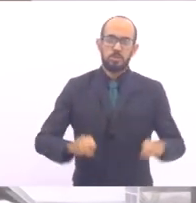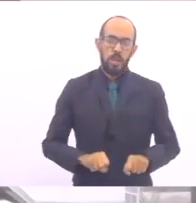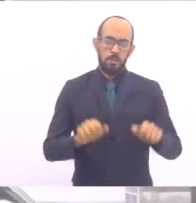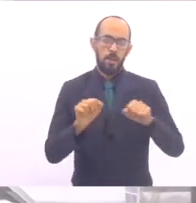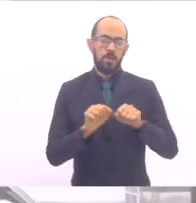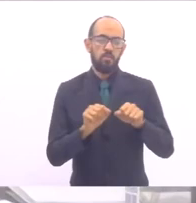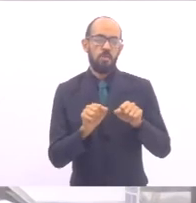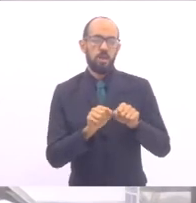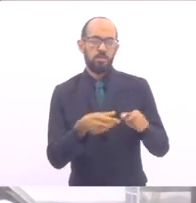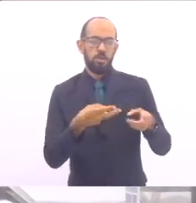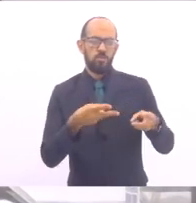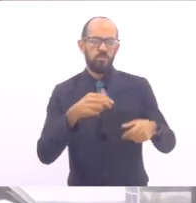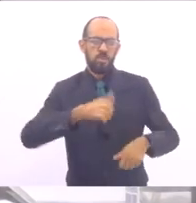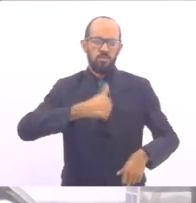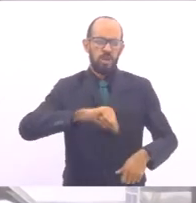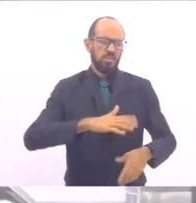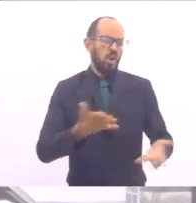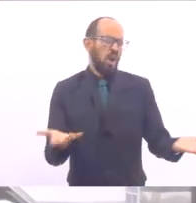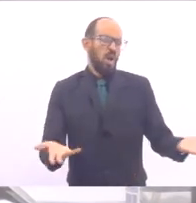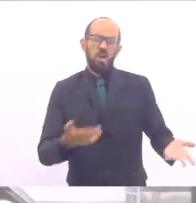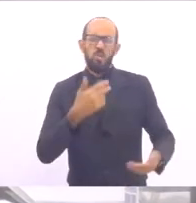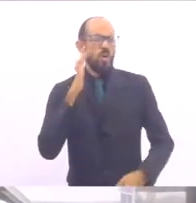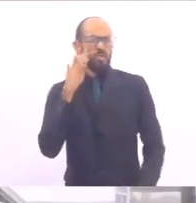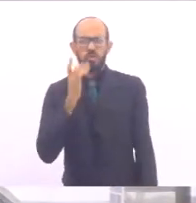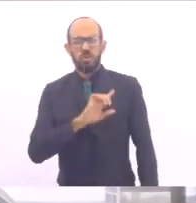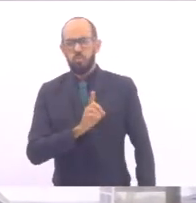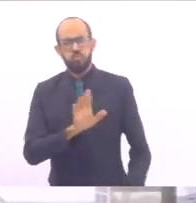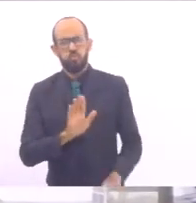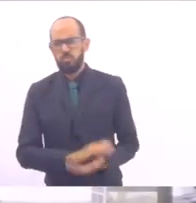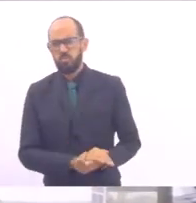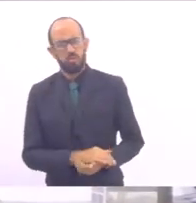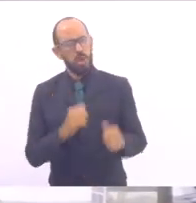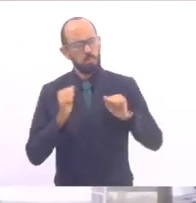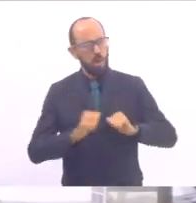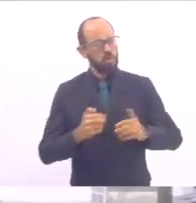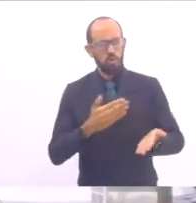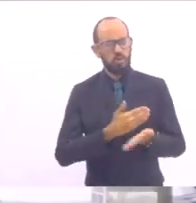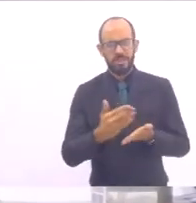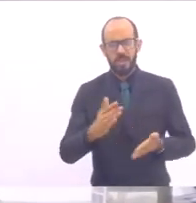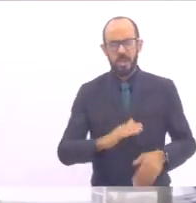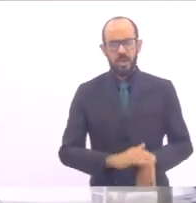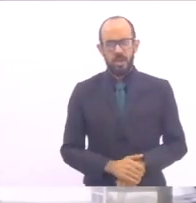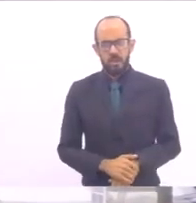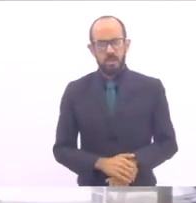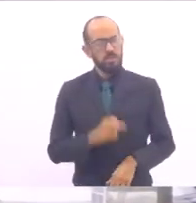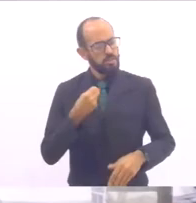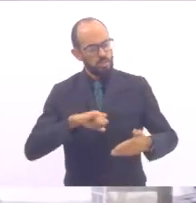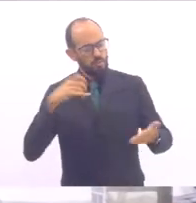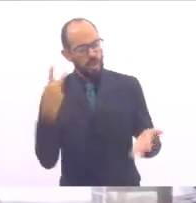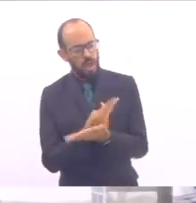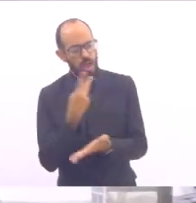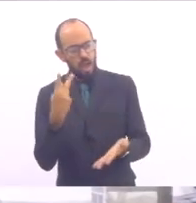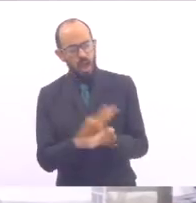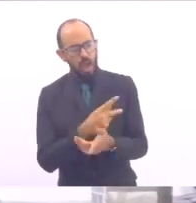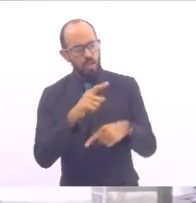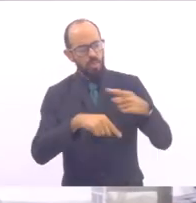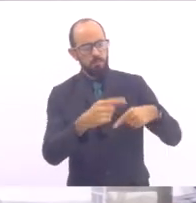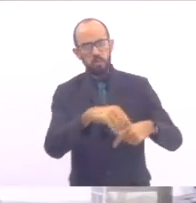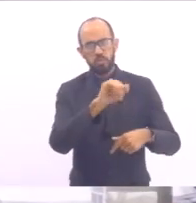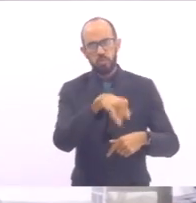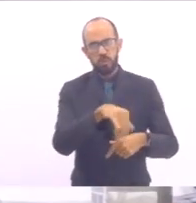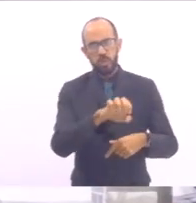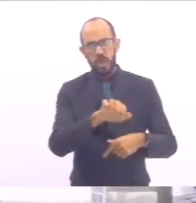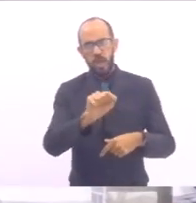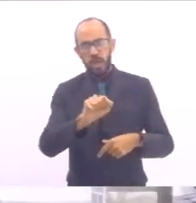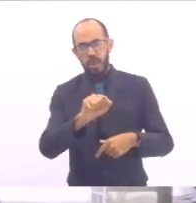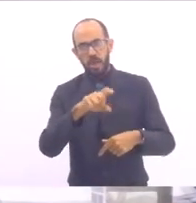isso. Eu acho que não. Eu acho que isso é um mecanismo que pode começar. E o que tiver incongruente, o INEA vai fazer